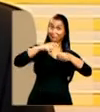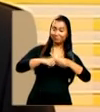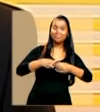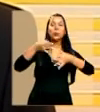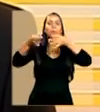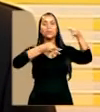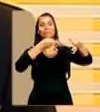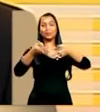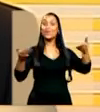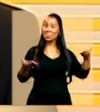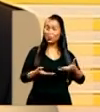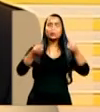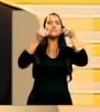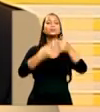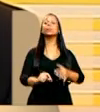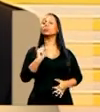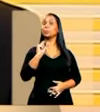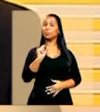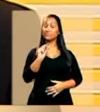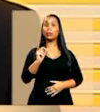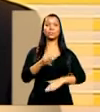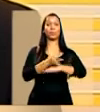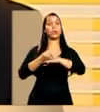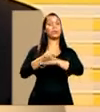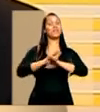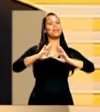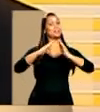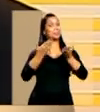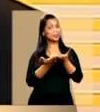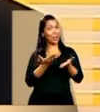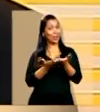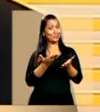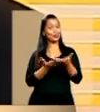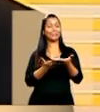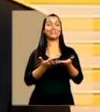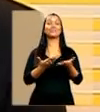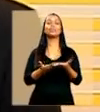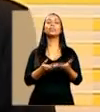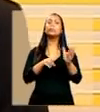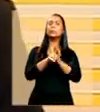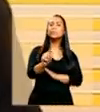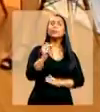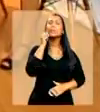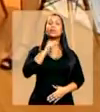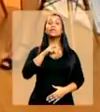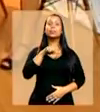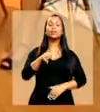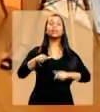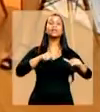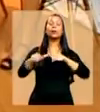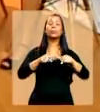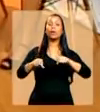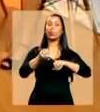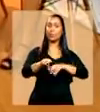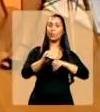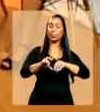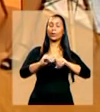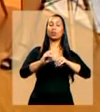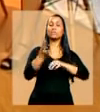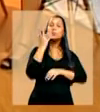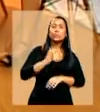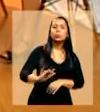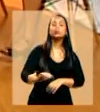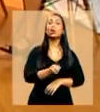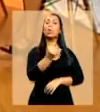E de volta com o ponto de vista, hoje falando sobre as férias escolares. Eu pergunto para a Sandra, que trabalha especificamente com a educação